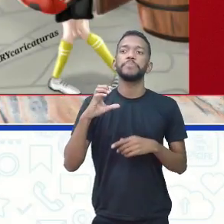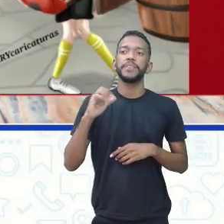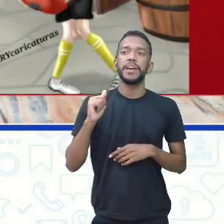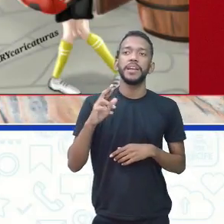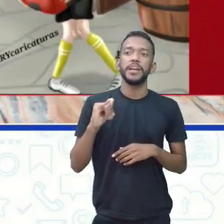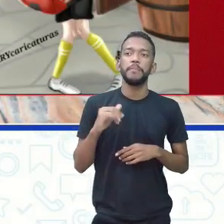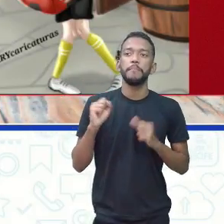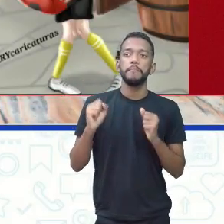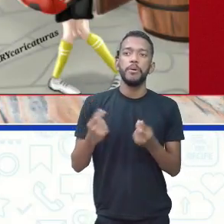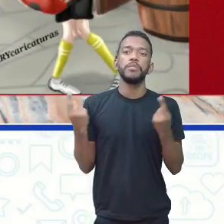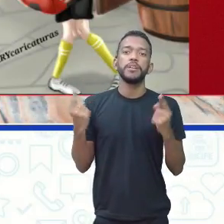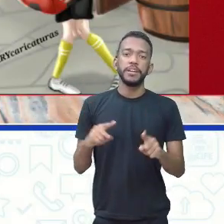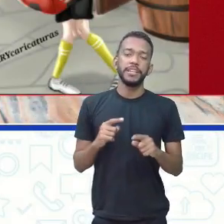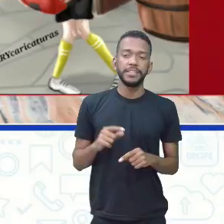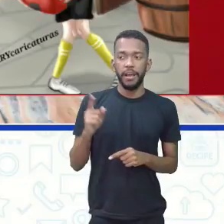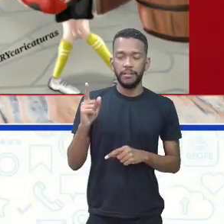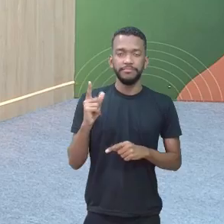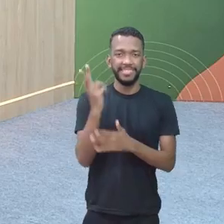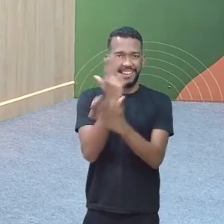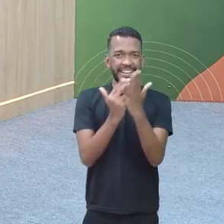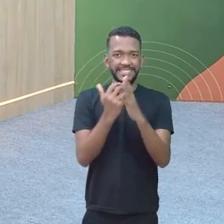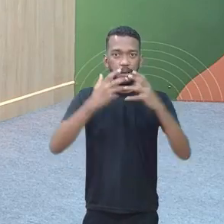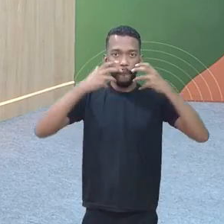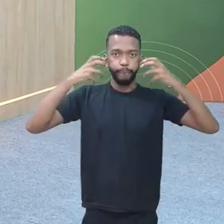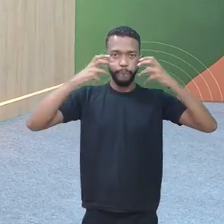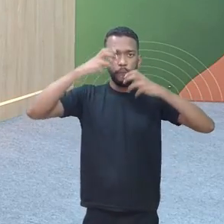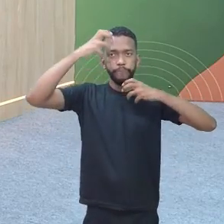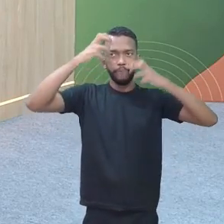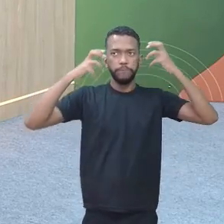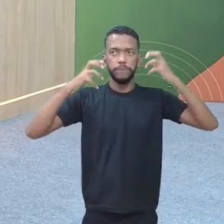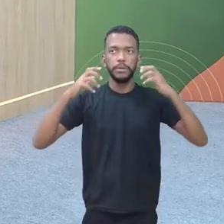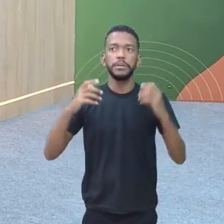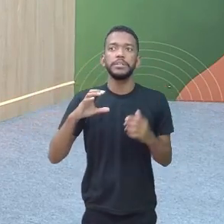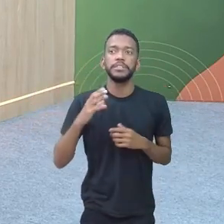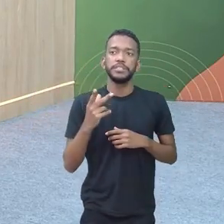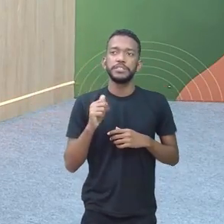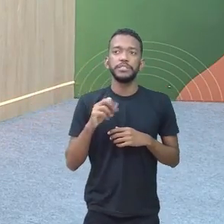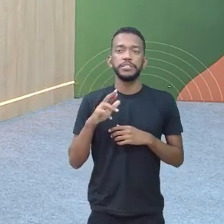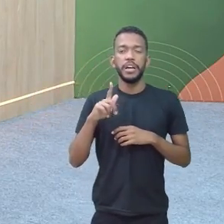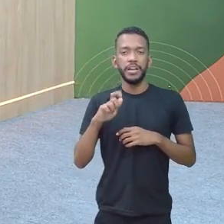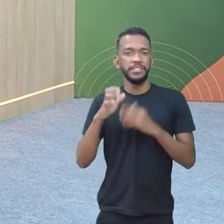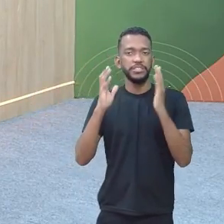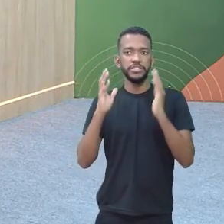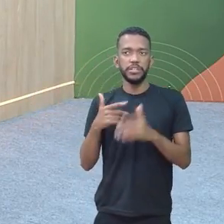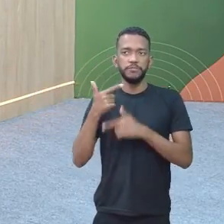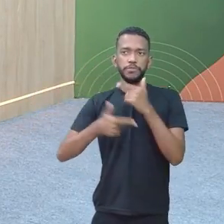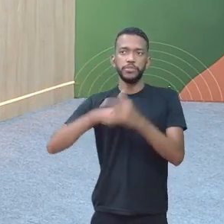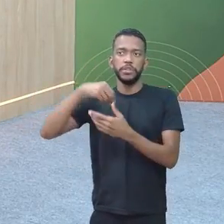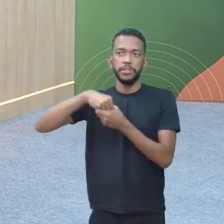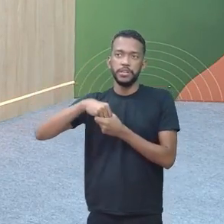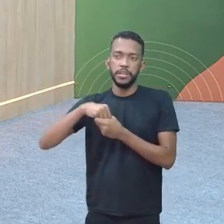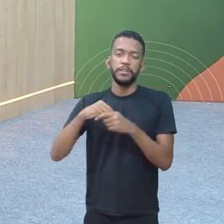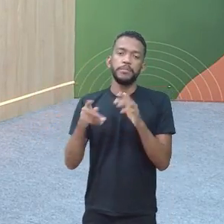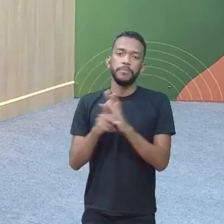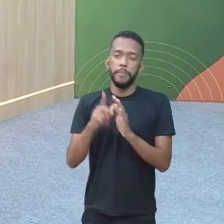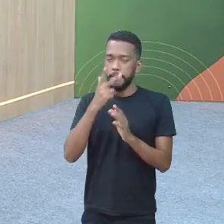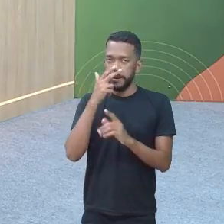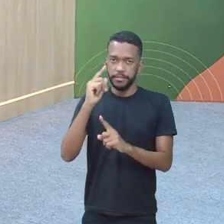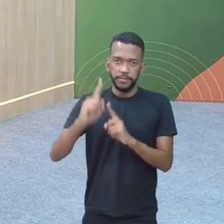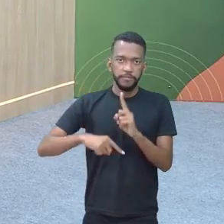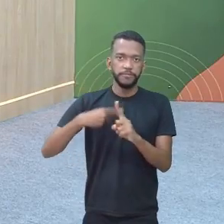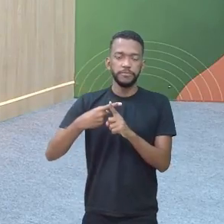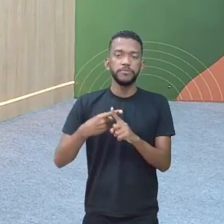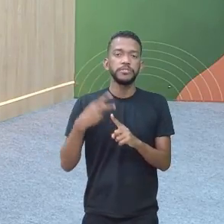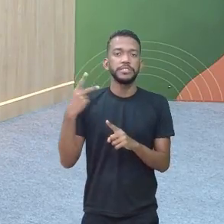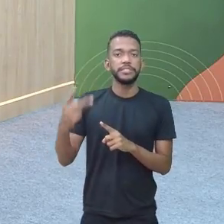uma crítica. Então, já que a charge funciona dentro desse ambiente de maior criticidade, a caricatura é um reforço a